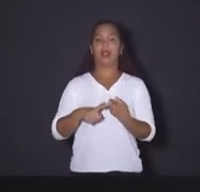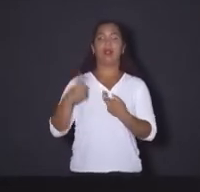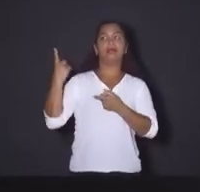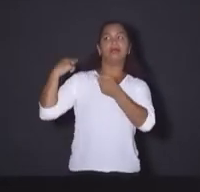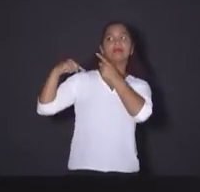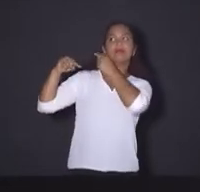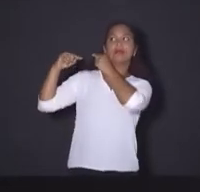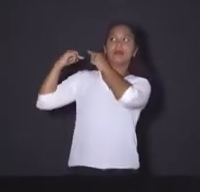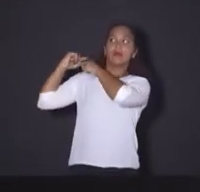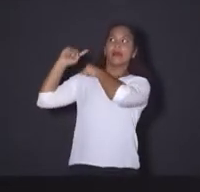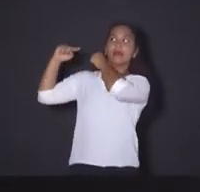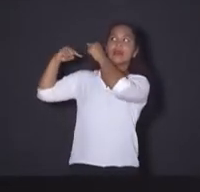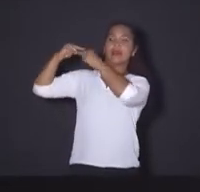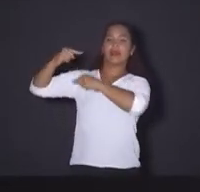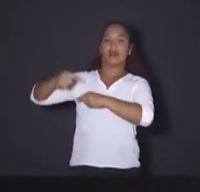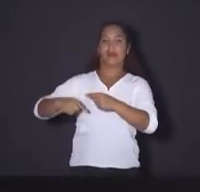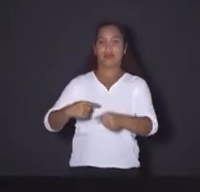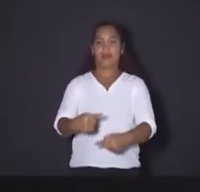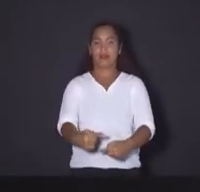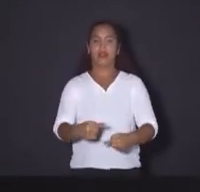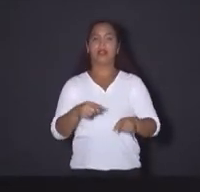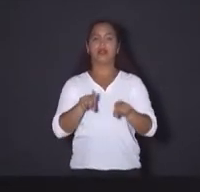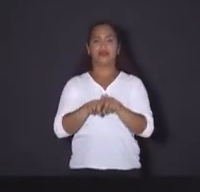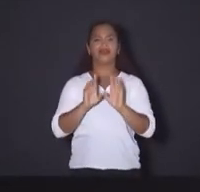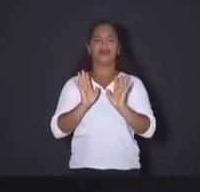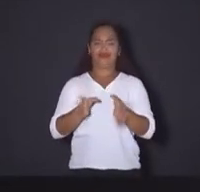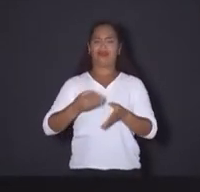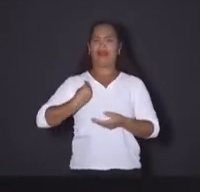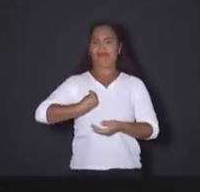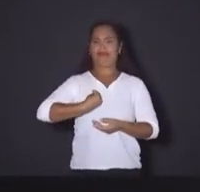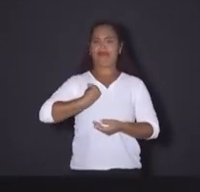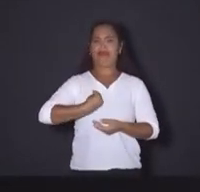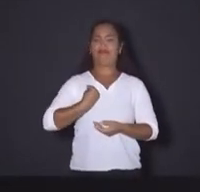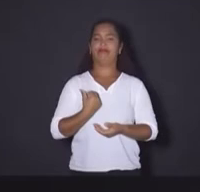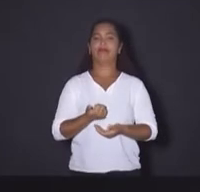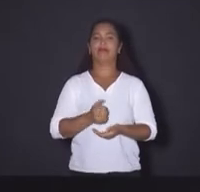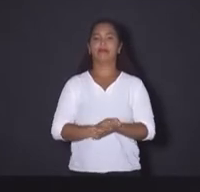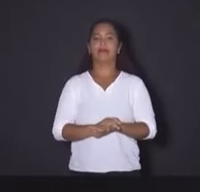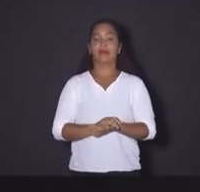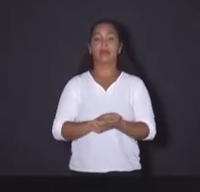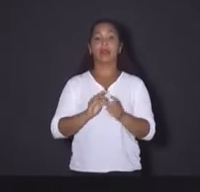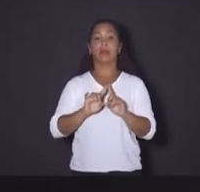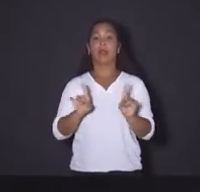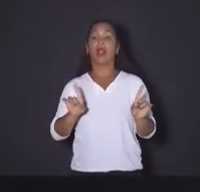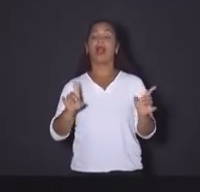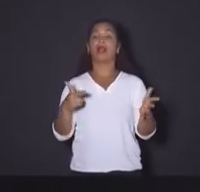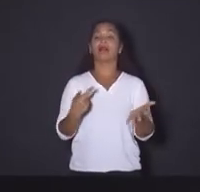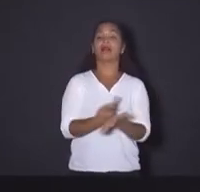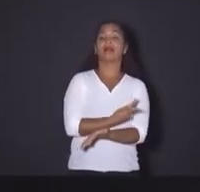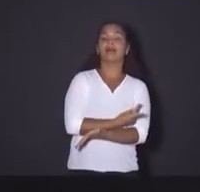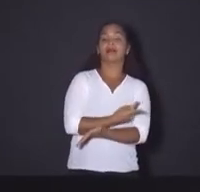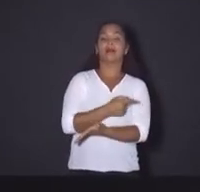ancestralidade já fazem muito parte do nosso repertório, isso já está muito vivo na gente. Né? Mas aí me surgiu